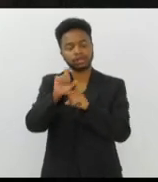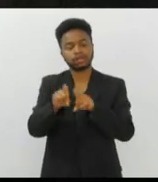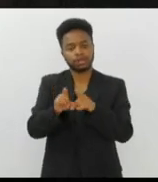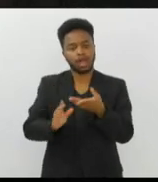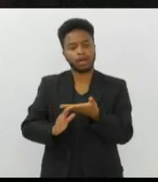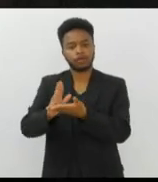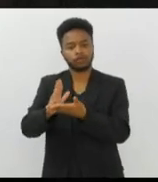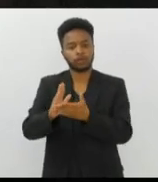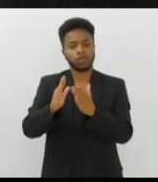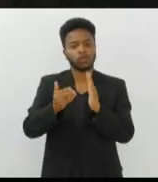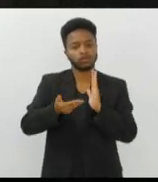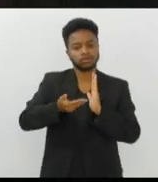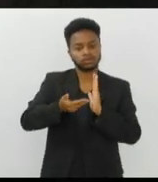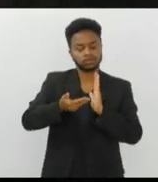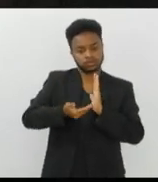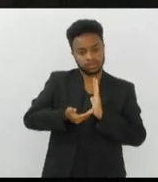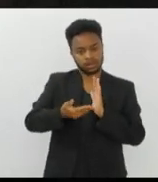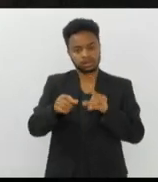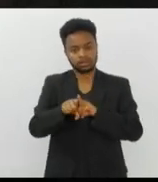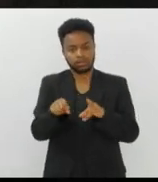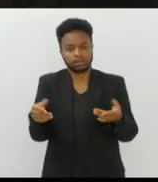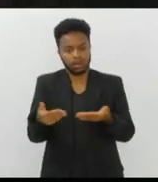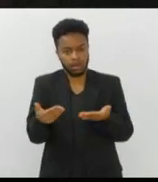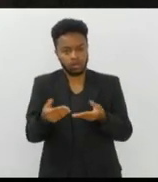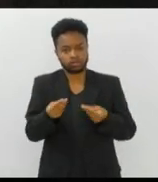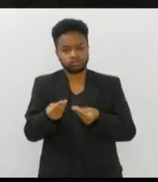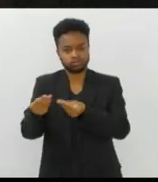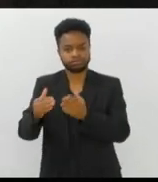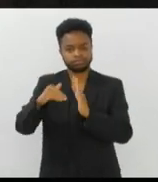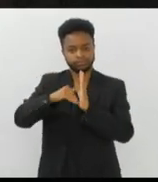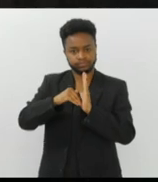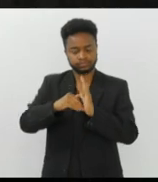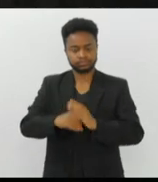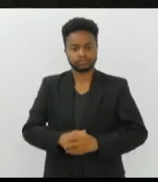Senado e agora vai para a Câmara.